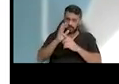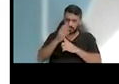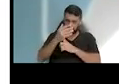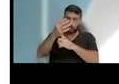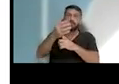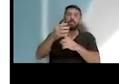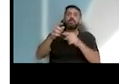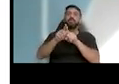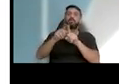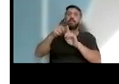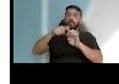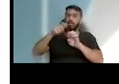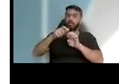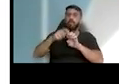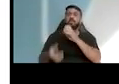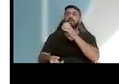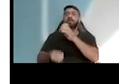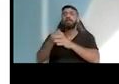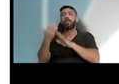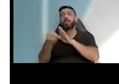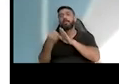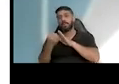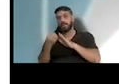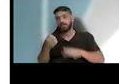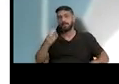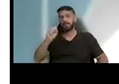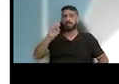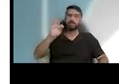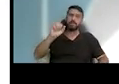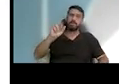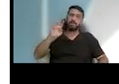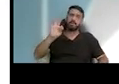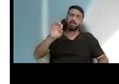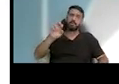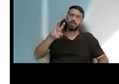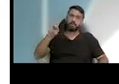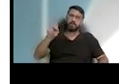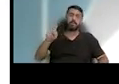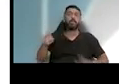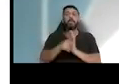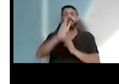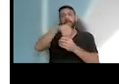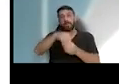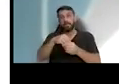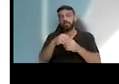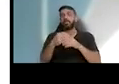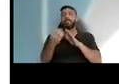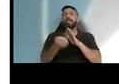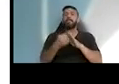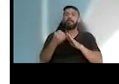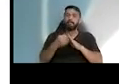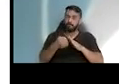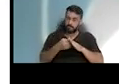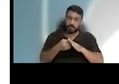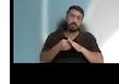podem criar uma startup, uma empresa ou se unir em alguma empresa de biotecnologia que tanto faz